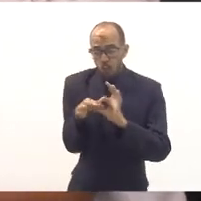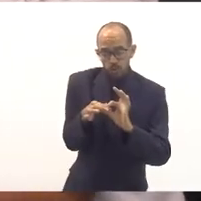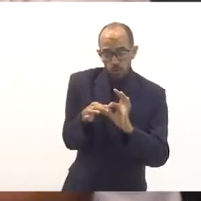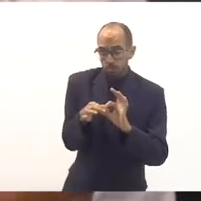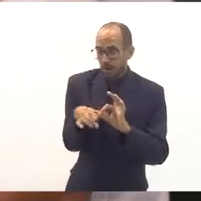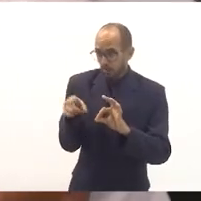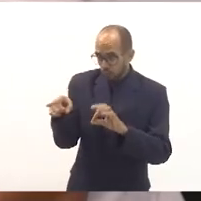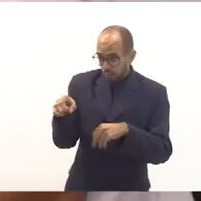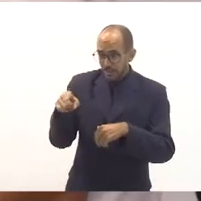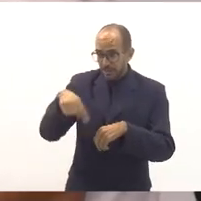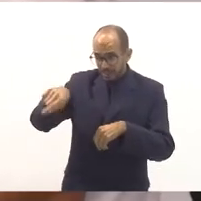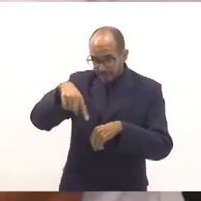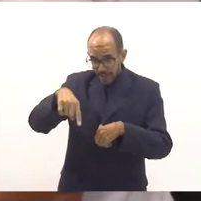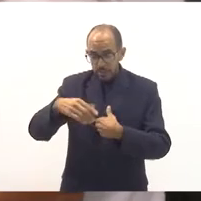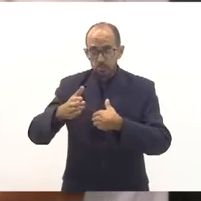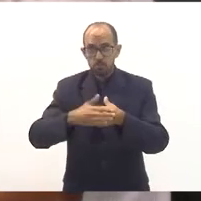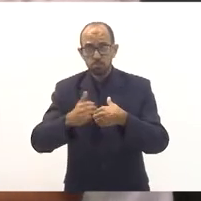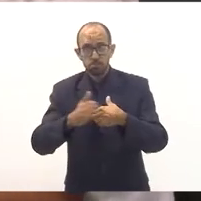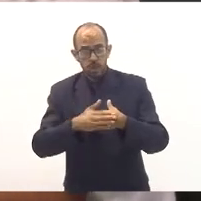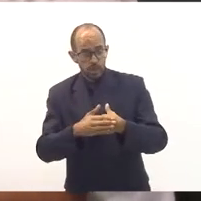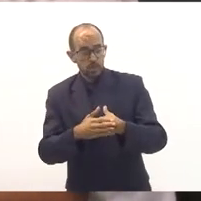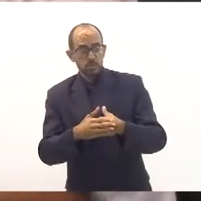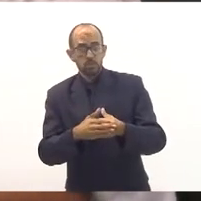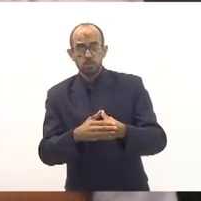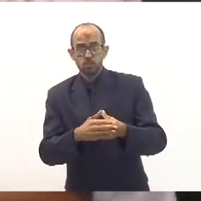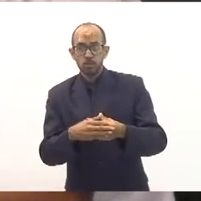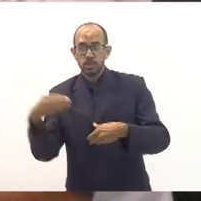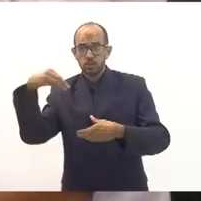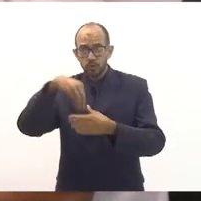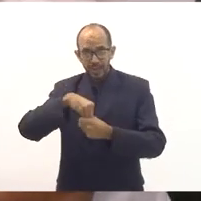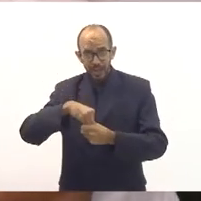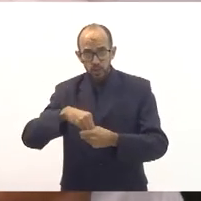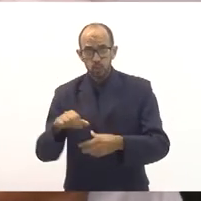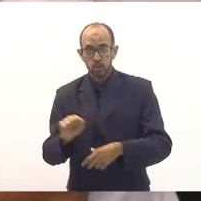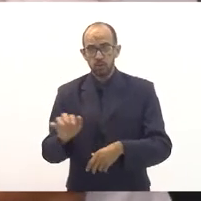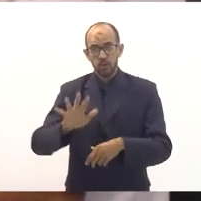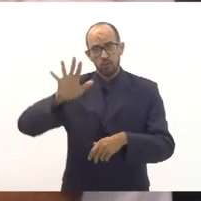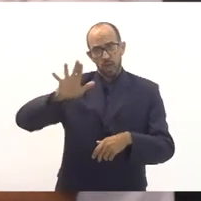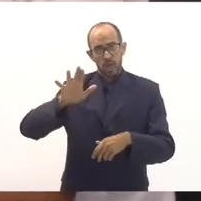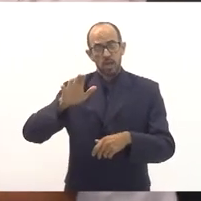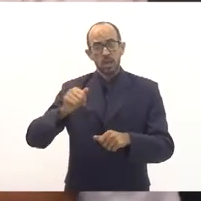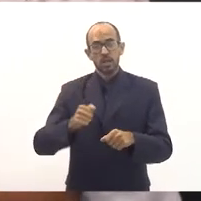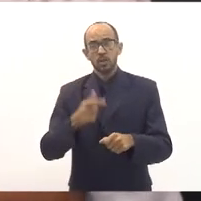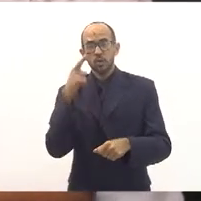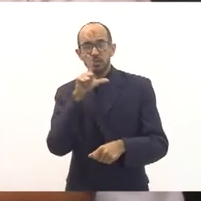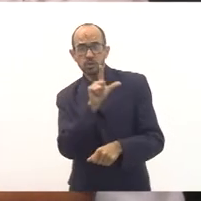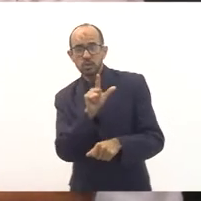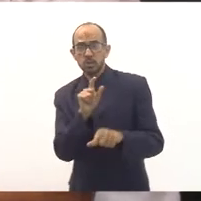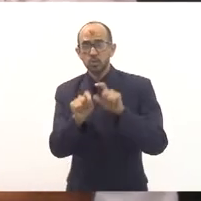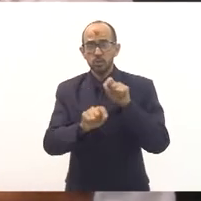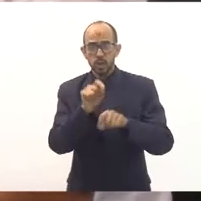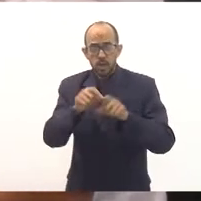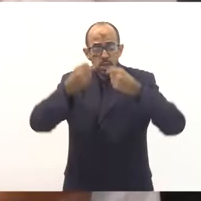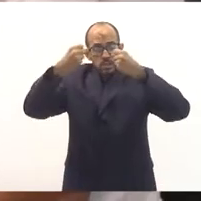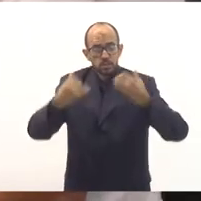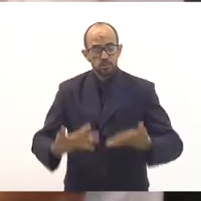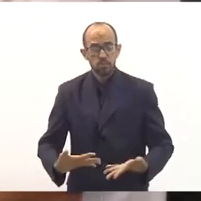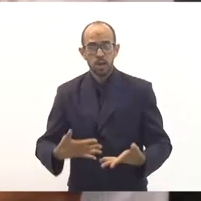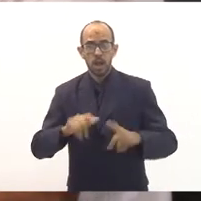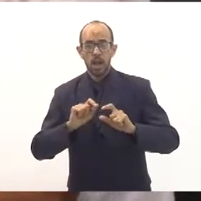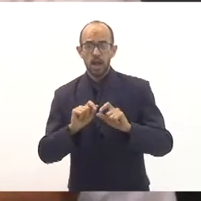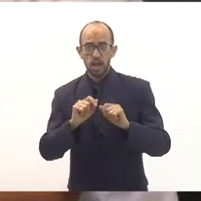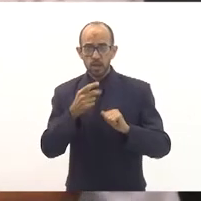que vocês mesmo estejam também dentro da própria comunidade podendo colocar ali é a forma que vocês